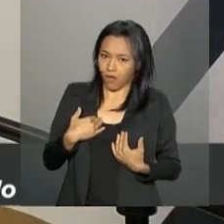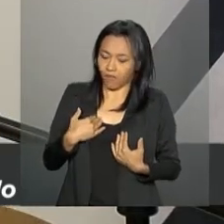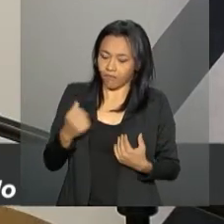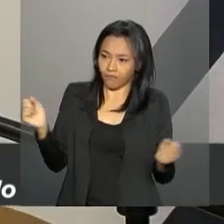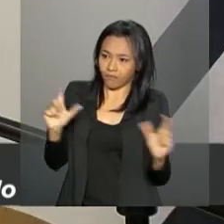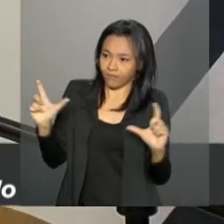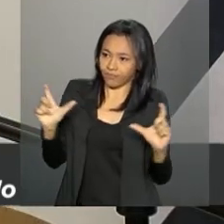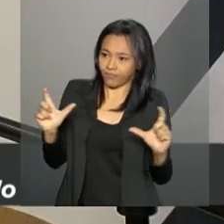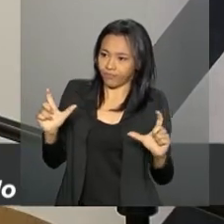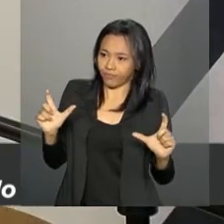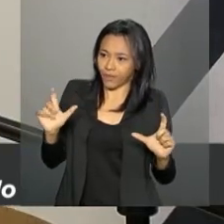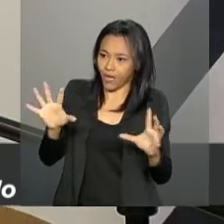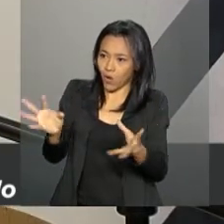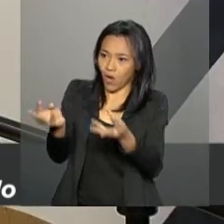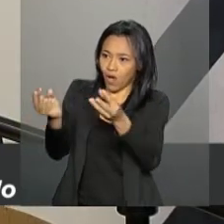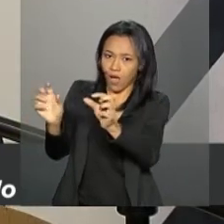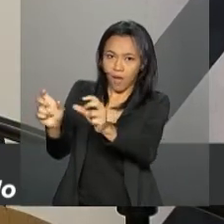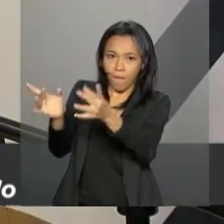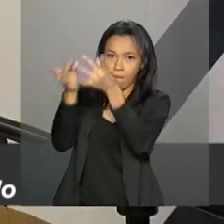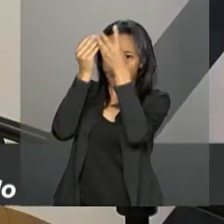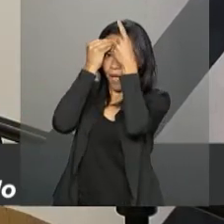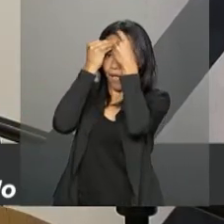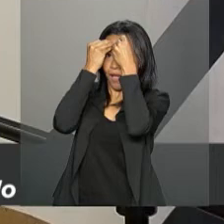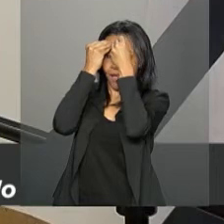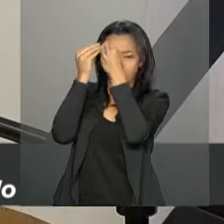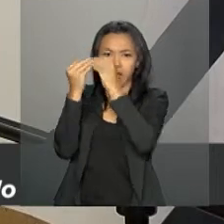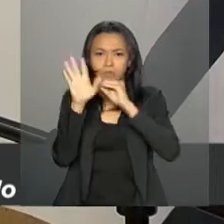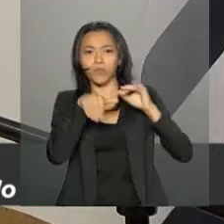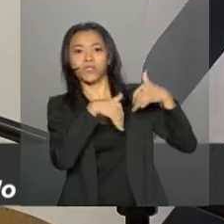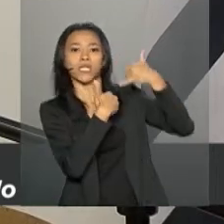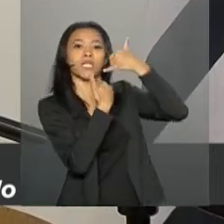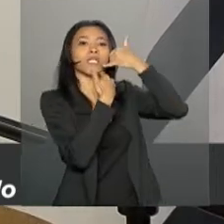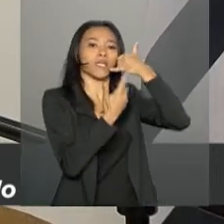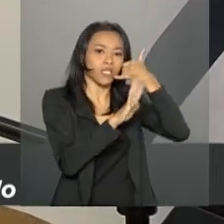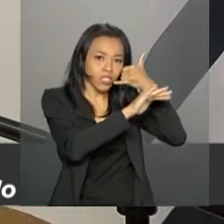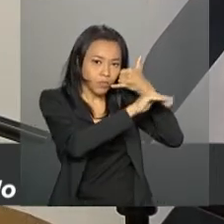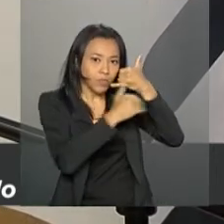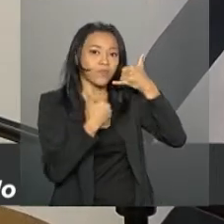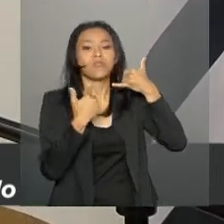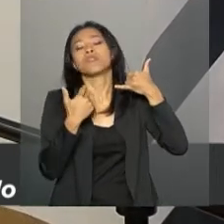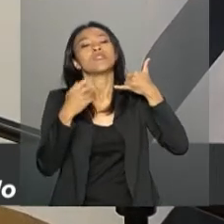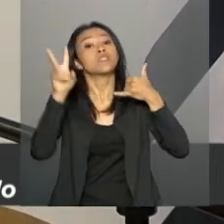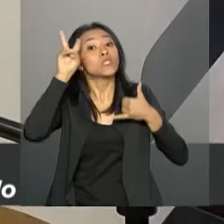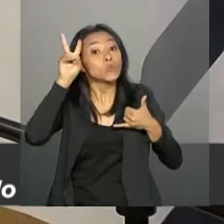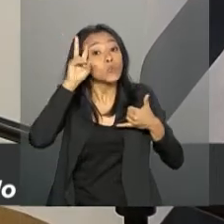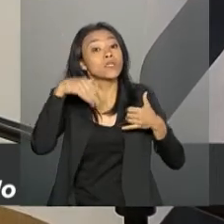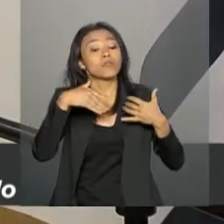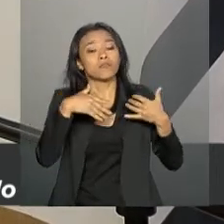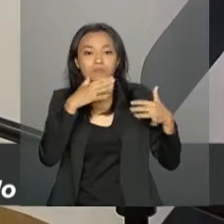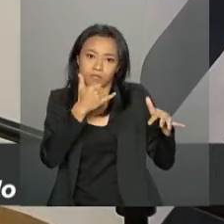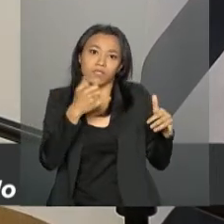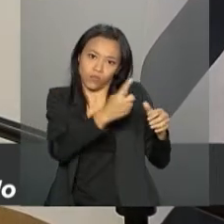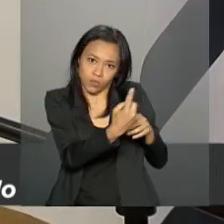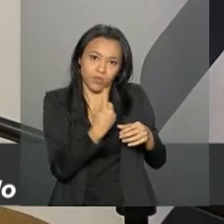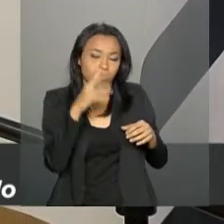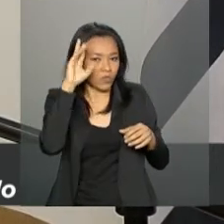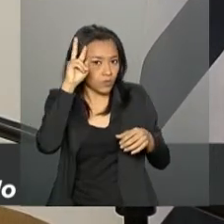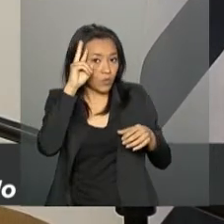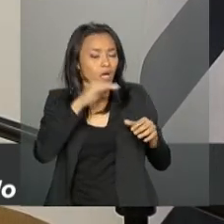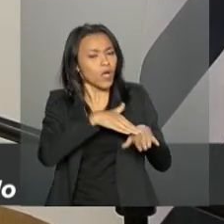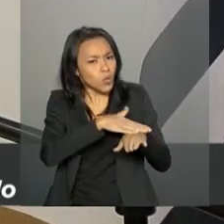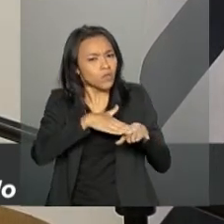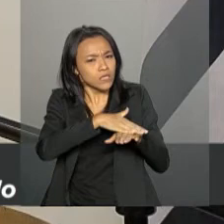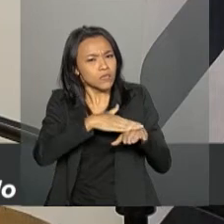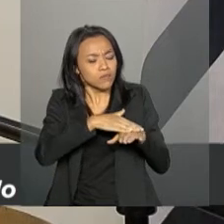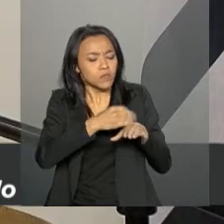de secretário da Segurança. Chamei o delegado-geral e o comandante da Polícia Militar na segunda-feira e comecei a exercer o papel